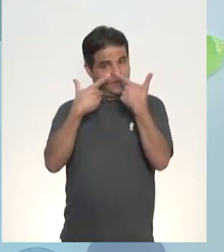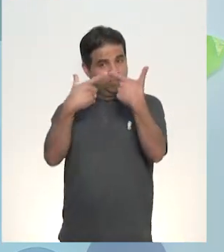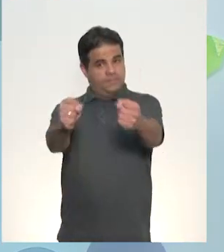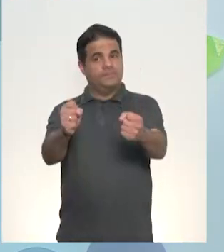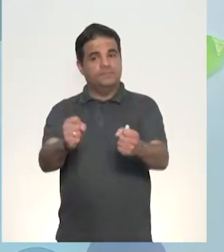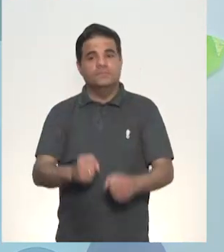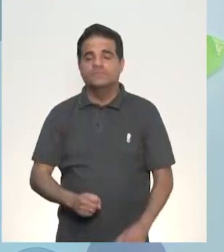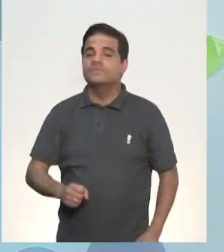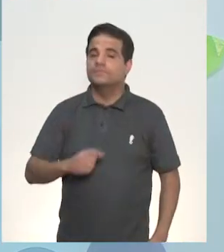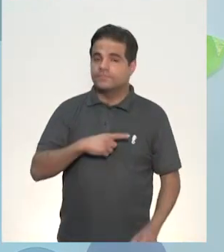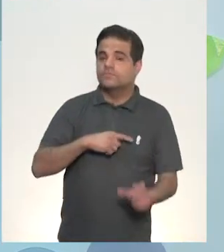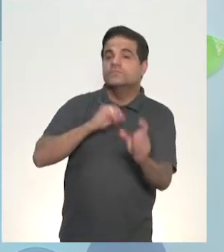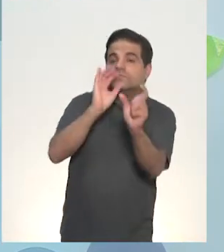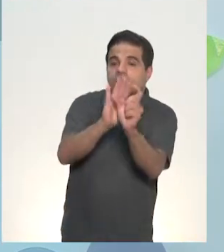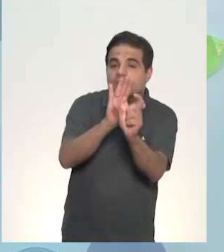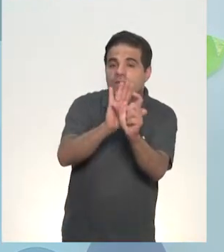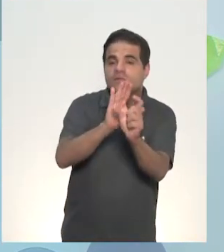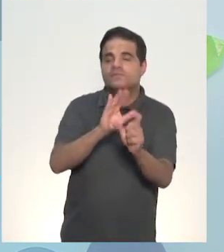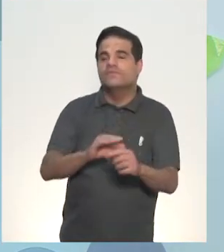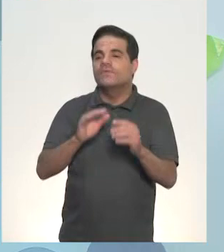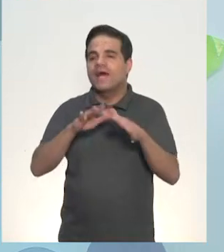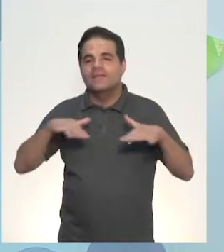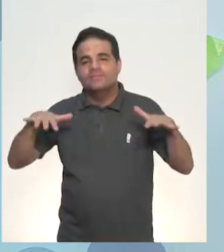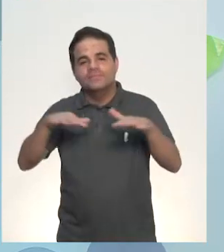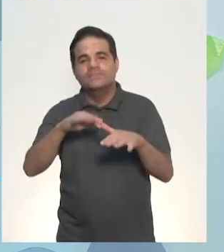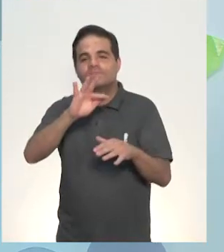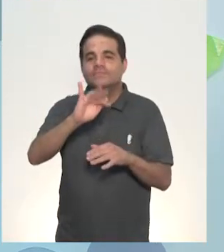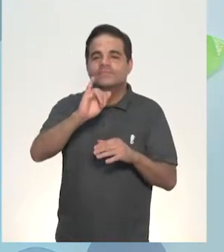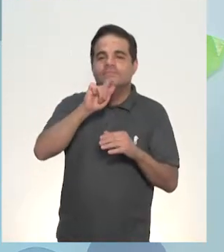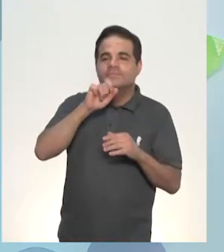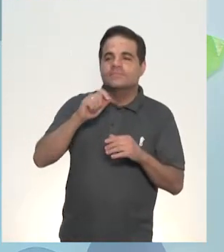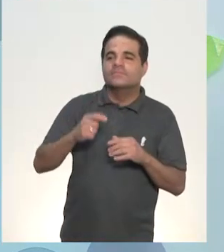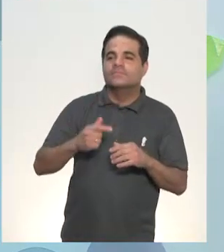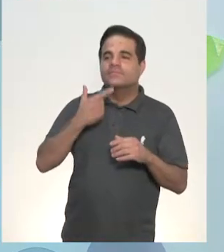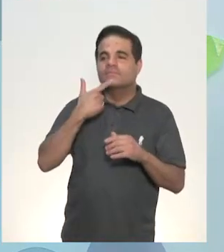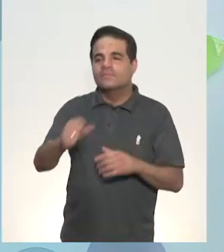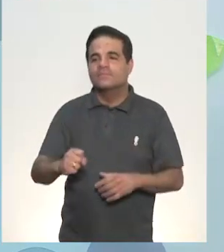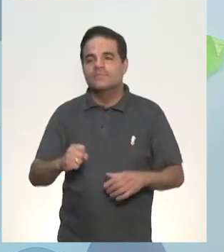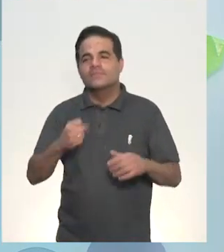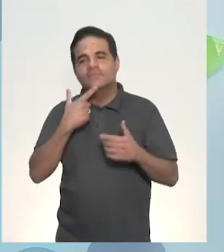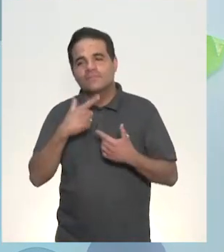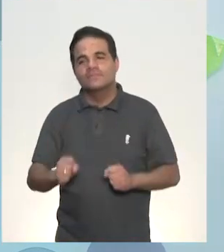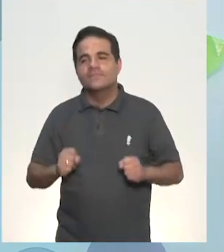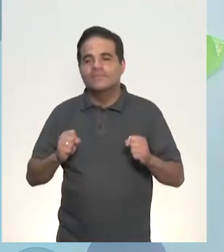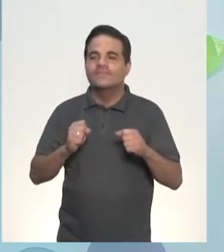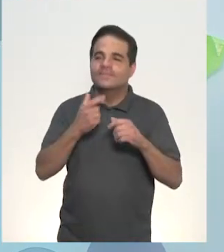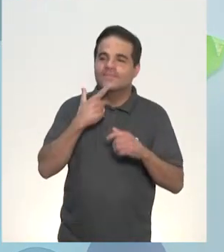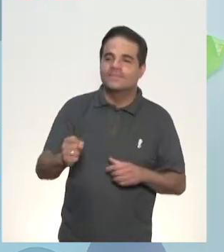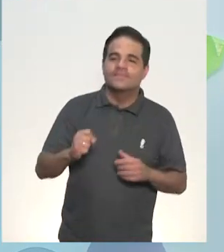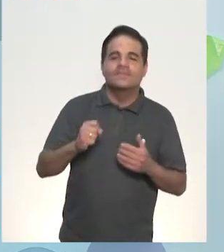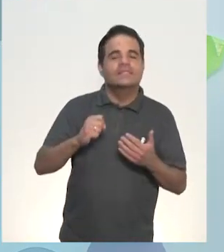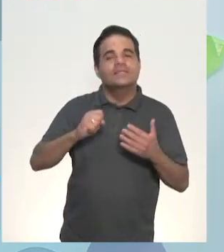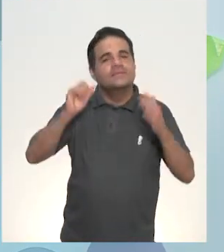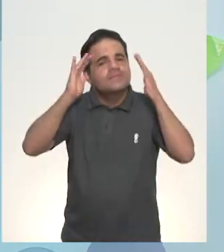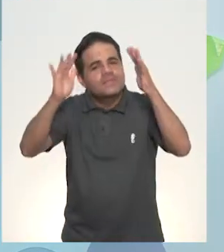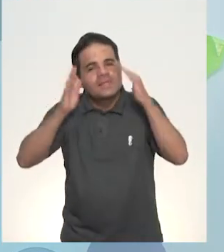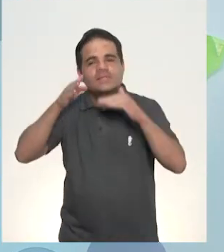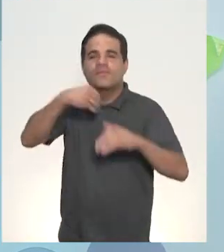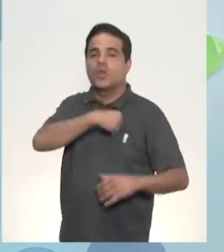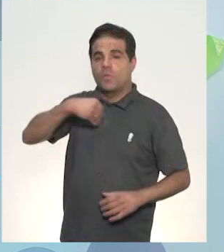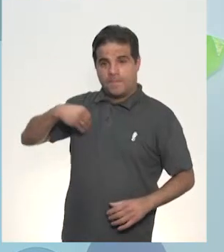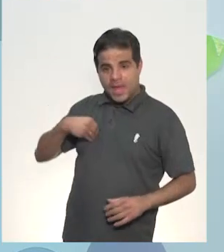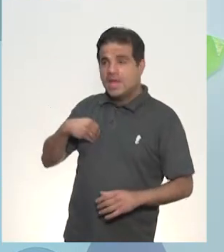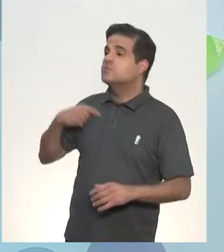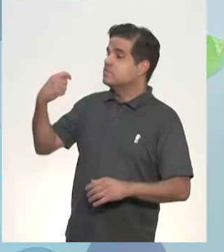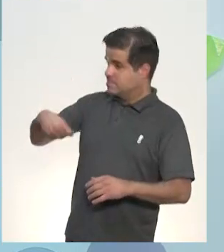é conotativa, é uma linguagem que é figurada, é uma linguagem que nos faz pensar. Diferentemente quando você vai no médico. Quando você vai no médico e ele fala,